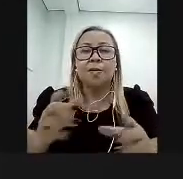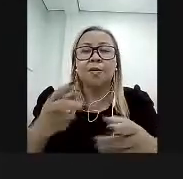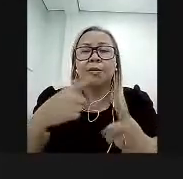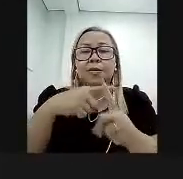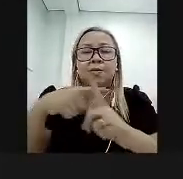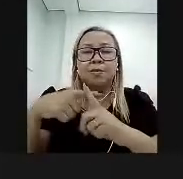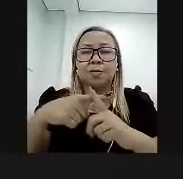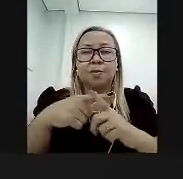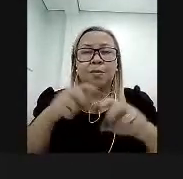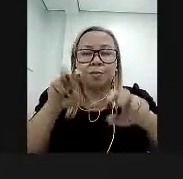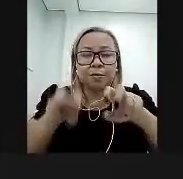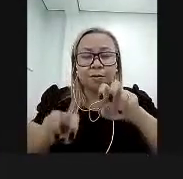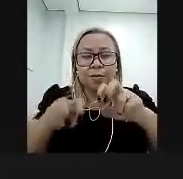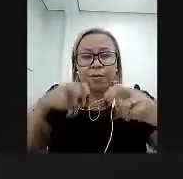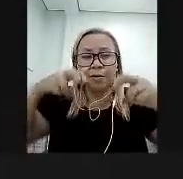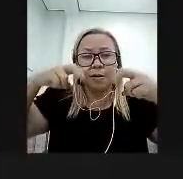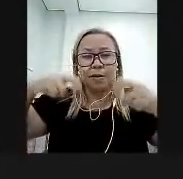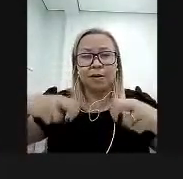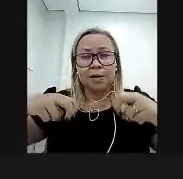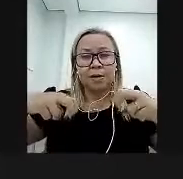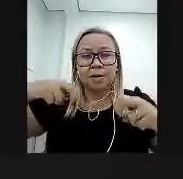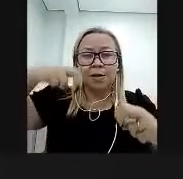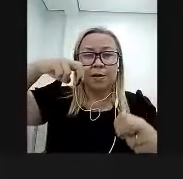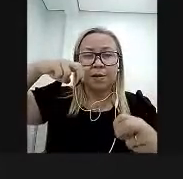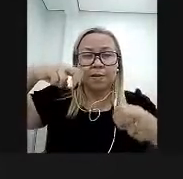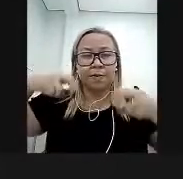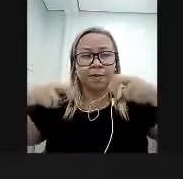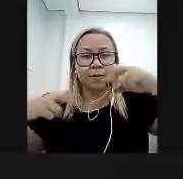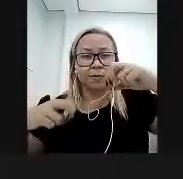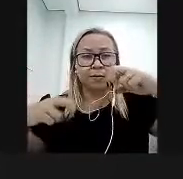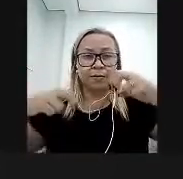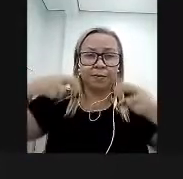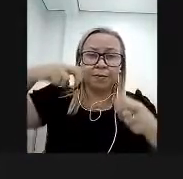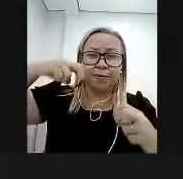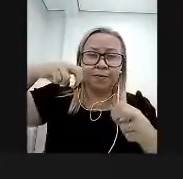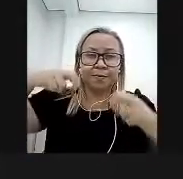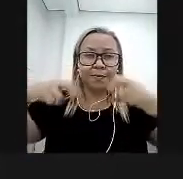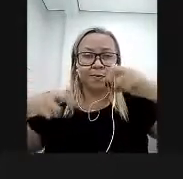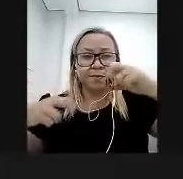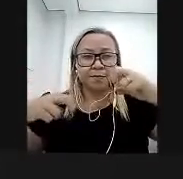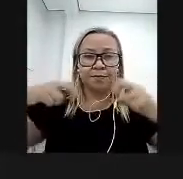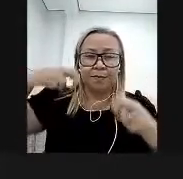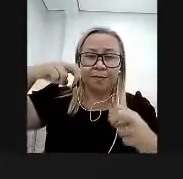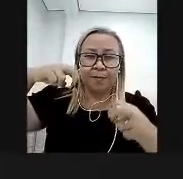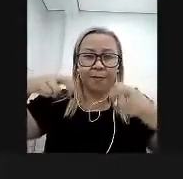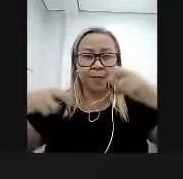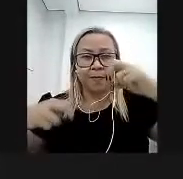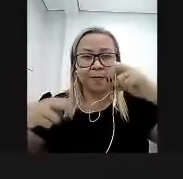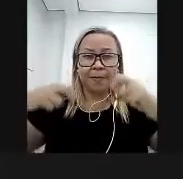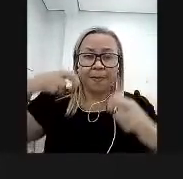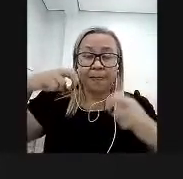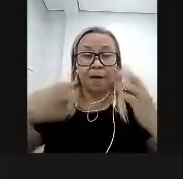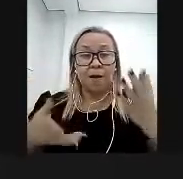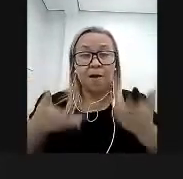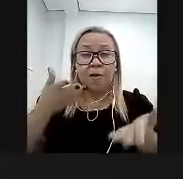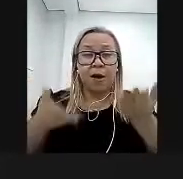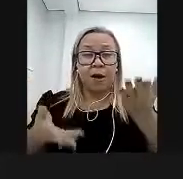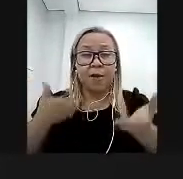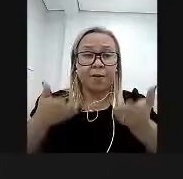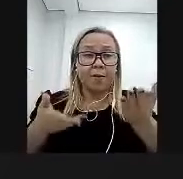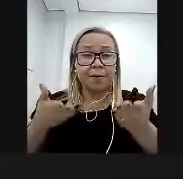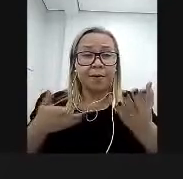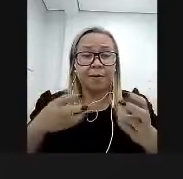lado de uma gangorra, eu inclino a gangorra. Se uma fica de cada lado, eu crio uma tensão. É um ponto de equilíbrio, o ponto de equilíbrio é sempre uma